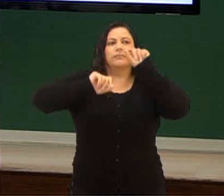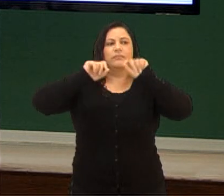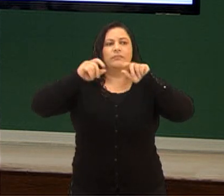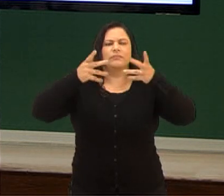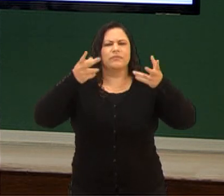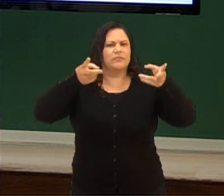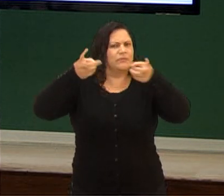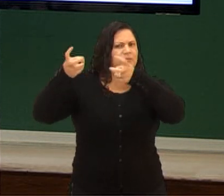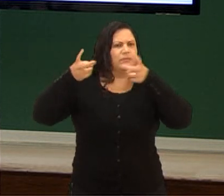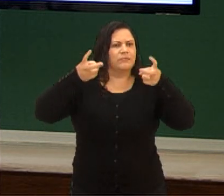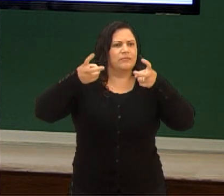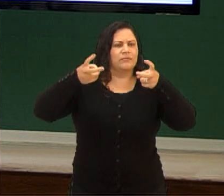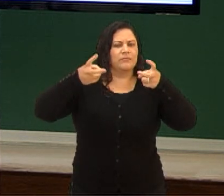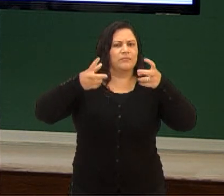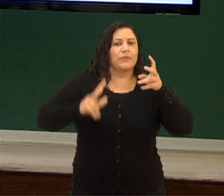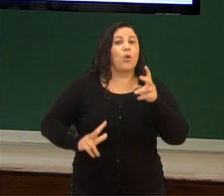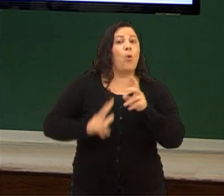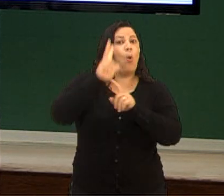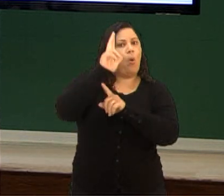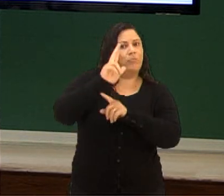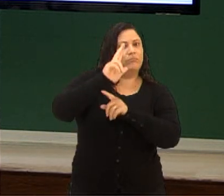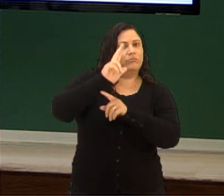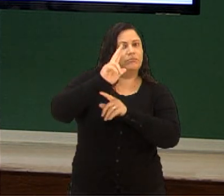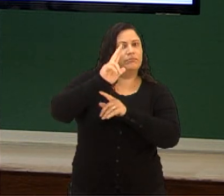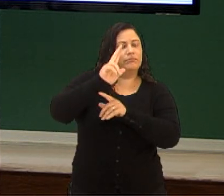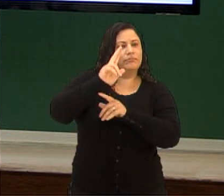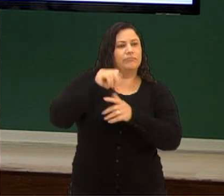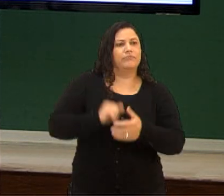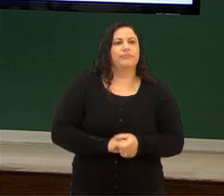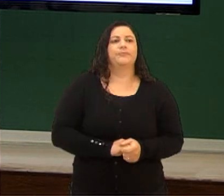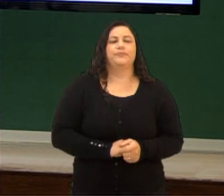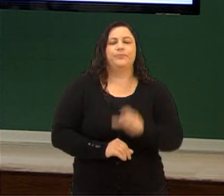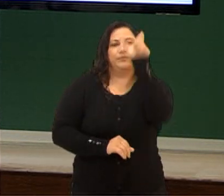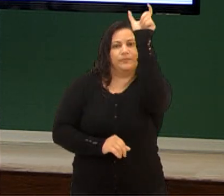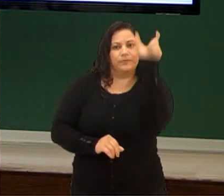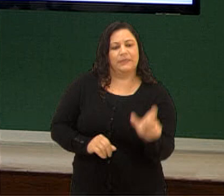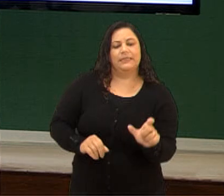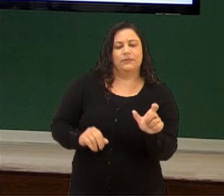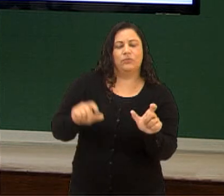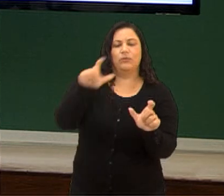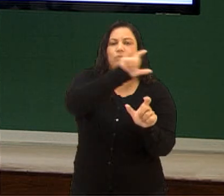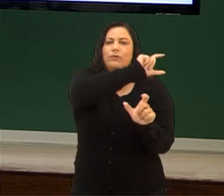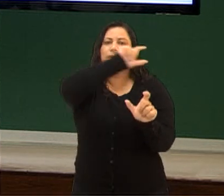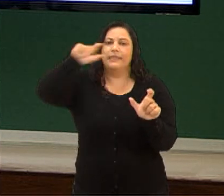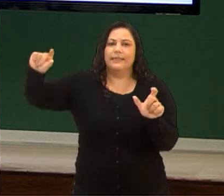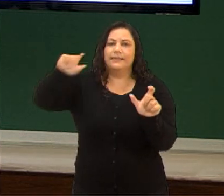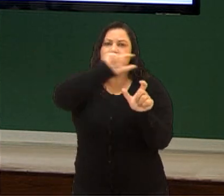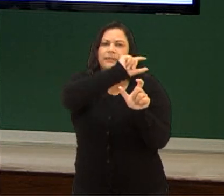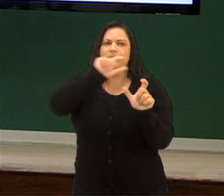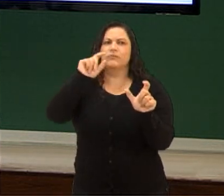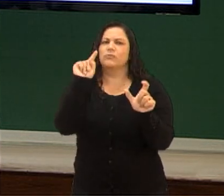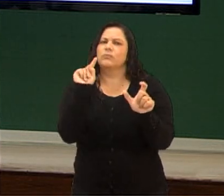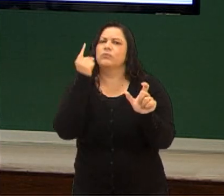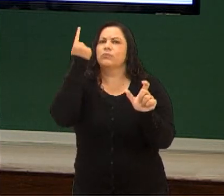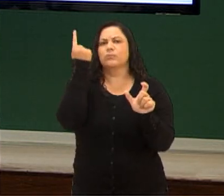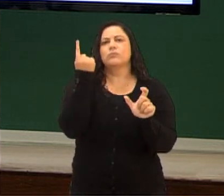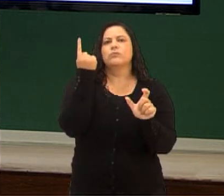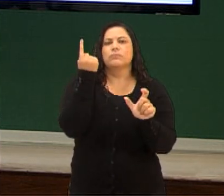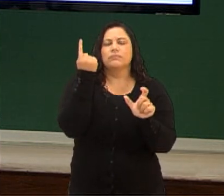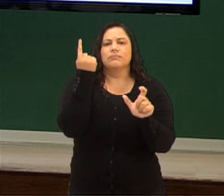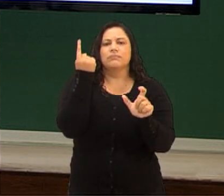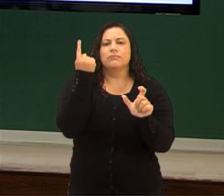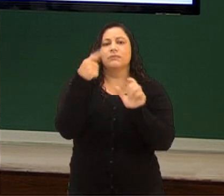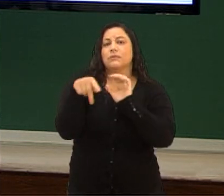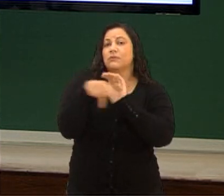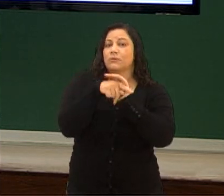pessoal, quando você corta essa linha, essa coluna e essa linha, sobra só um elemento. Então, o elemento é o